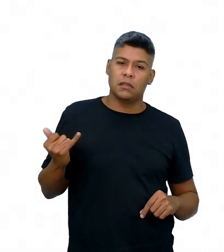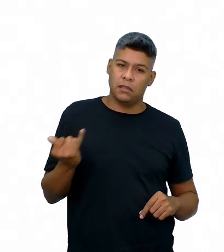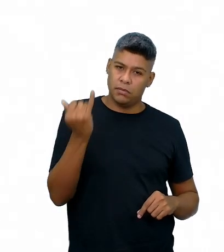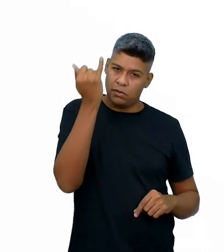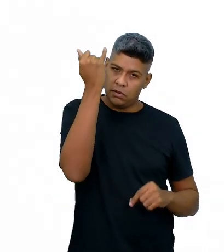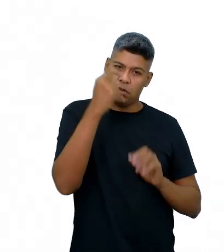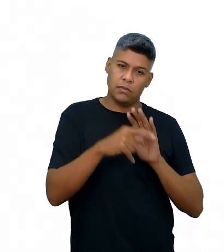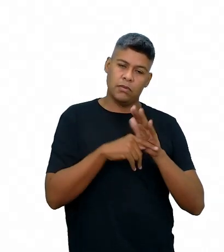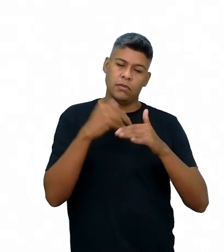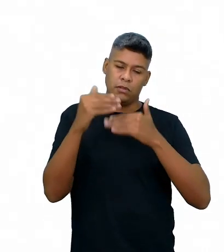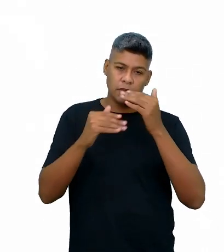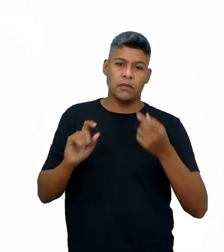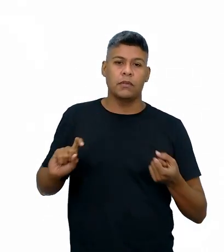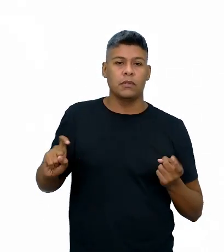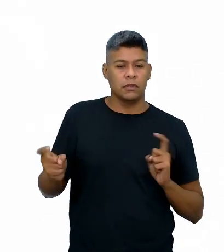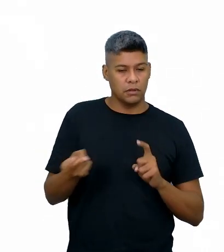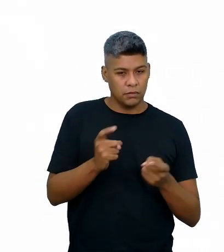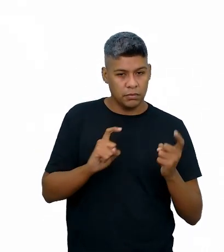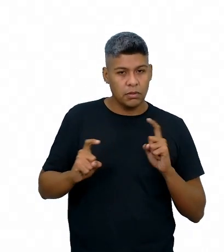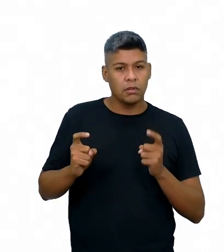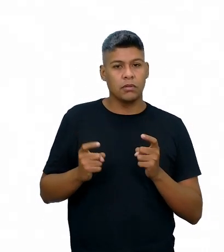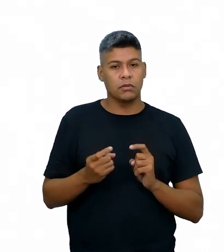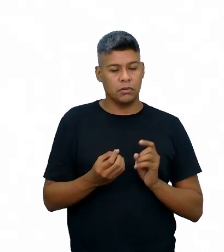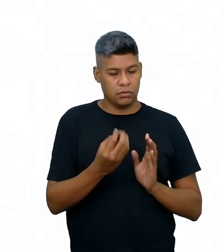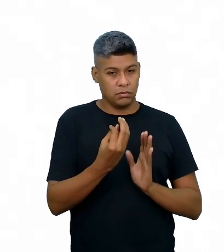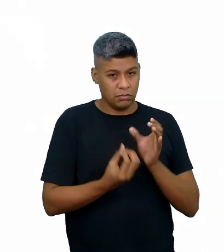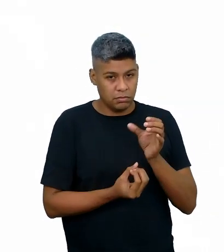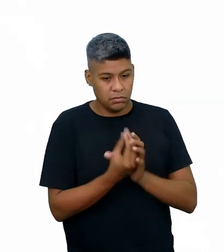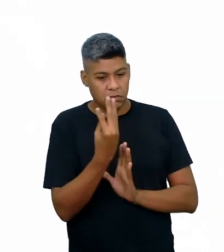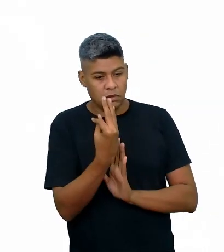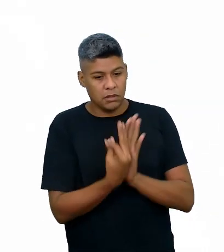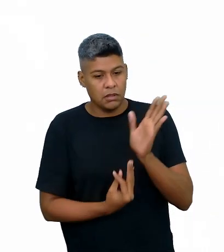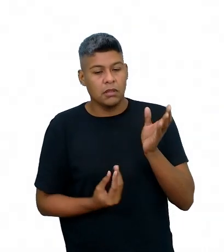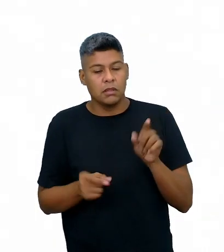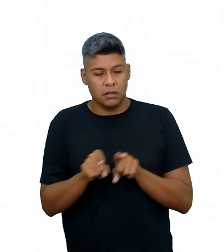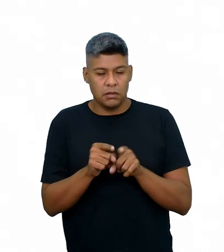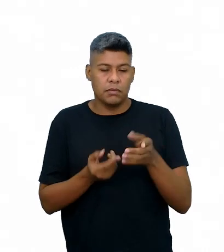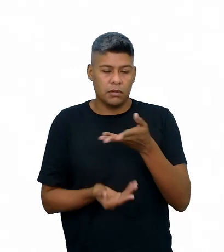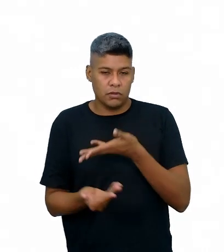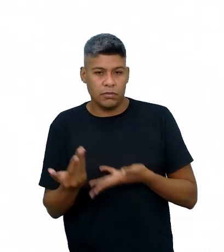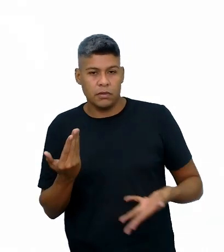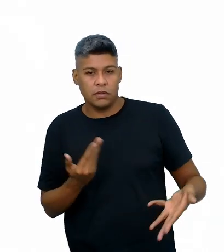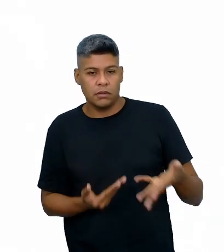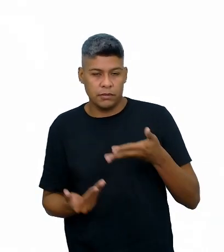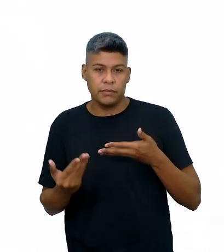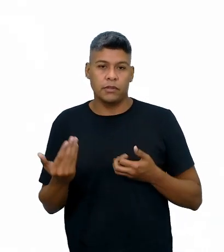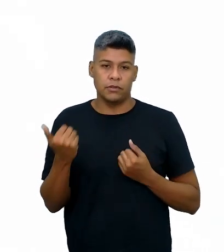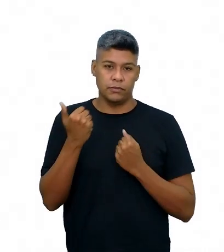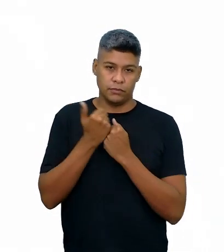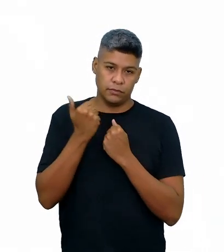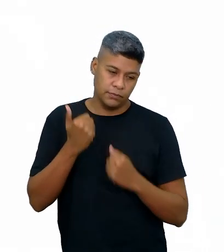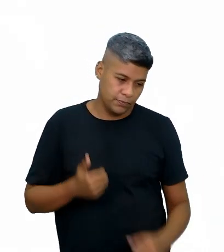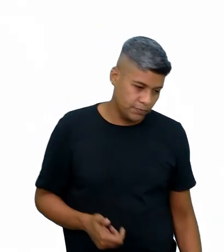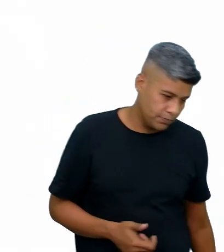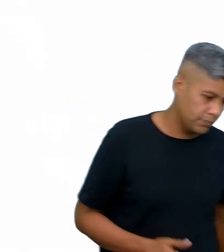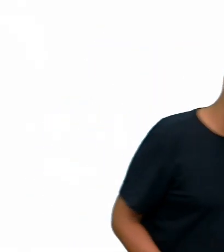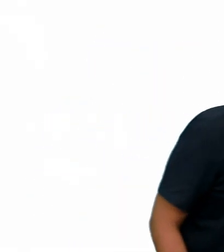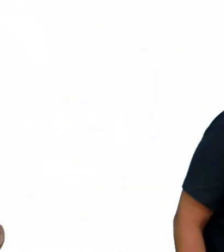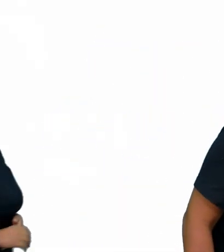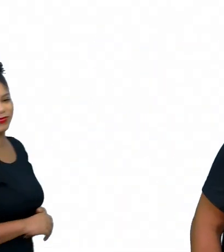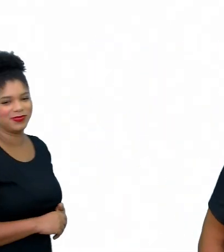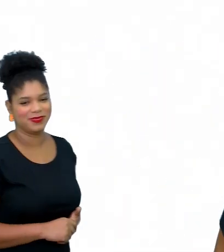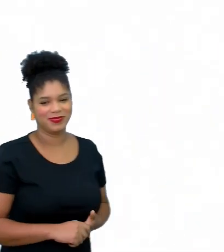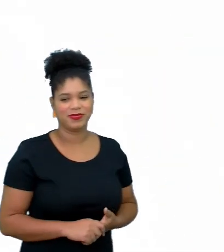para o desenvolvimento de debates seguintes, de produção de texto e de compartilhamento mesmo de informações. Pois bem,